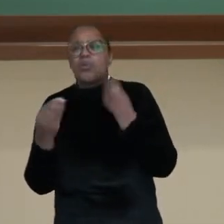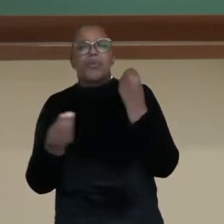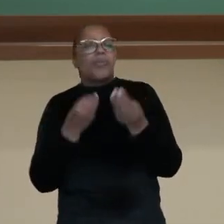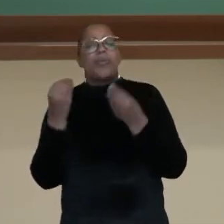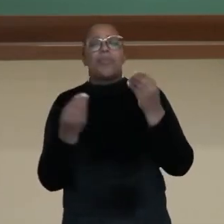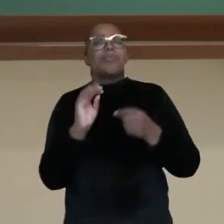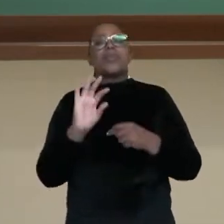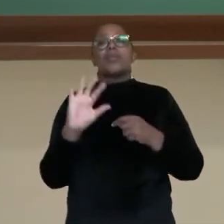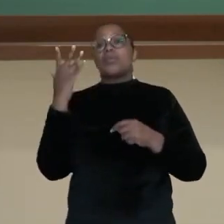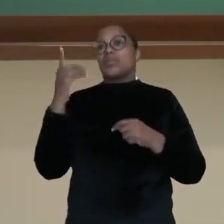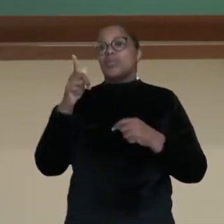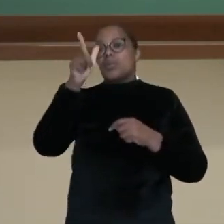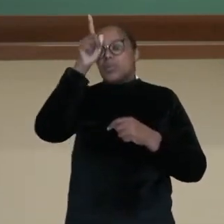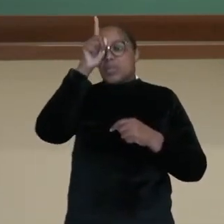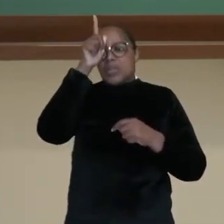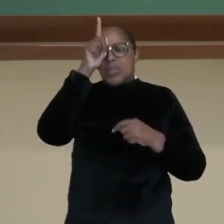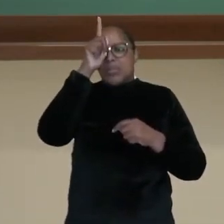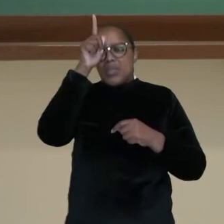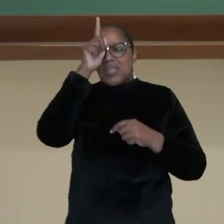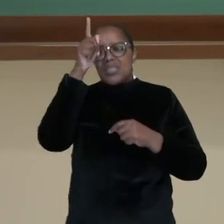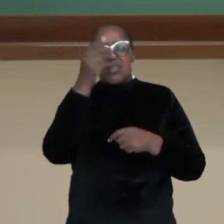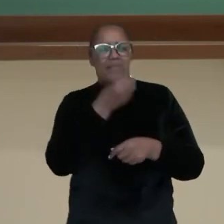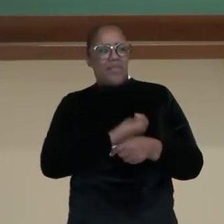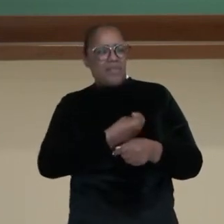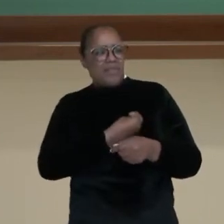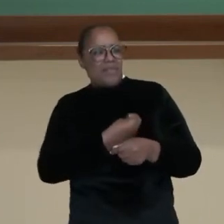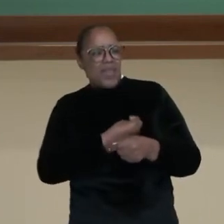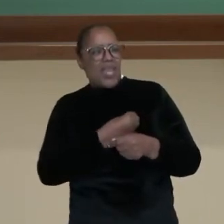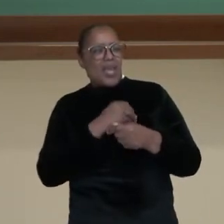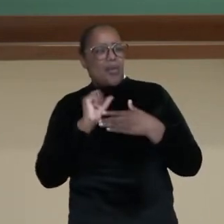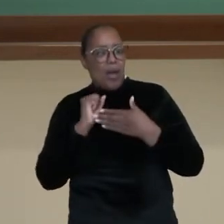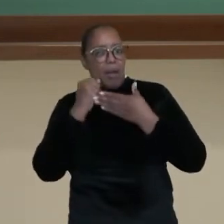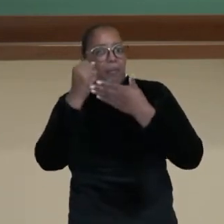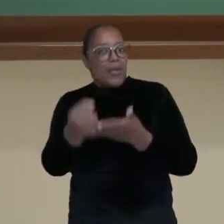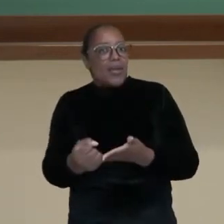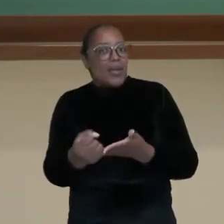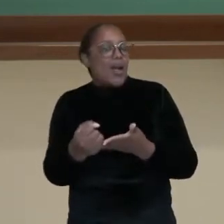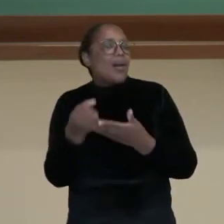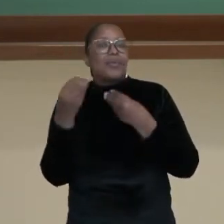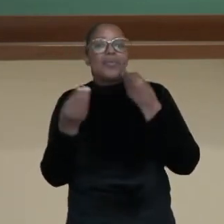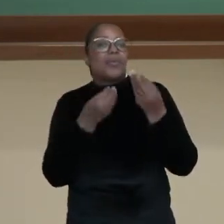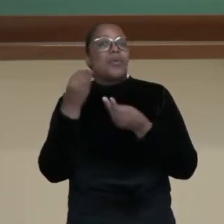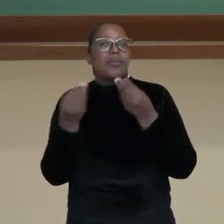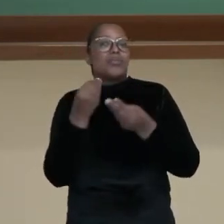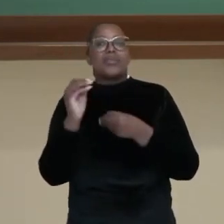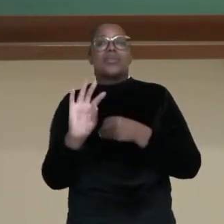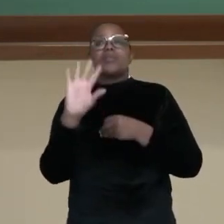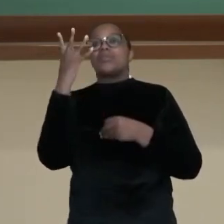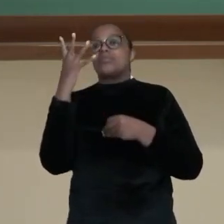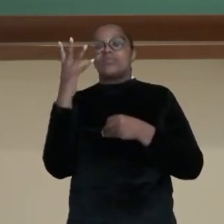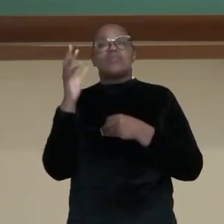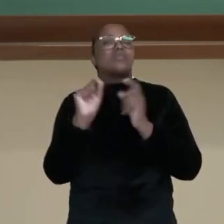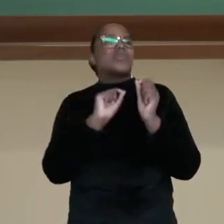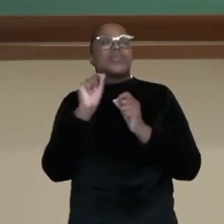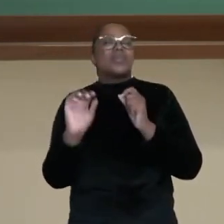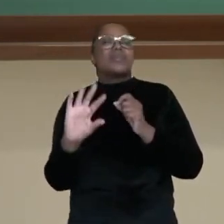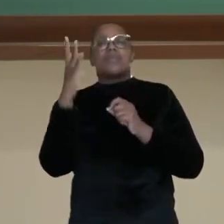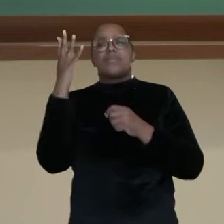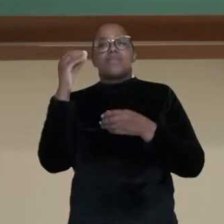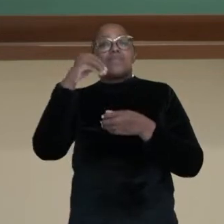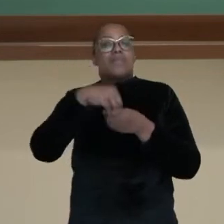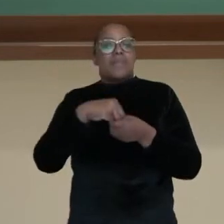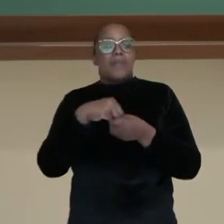né? Os alemães viveram, apoiaram o nazismo, como que eles podem ter apoiado isso? O que que aconteceu, né? Que tipo